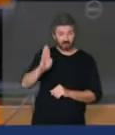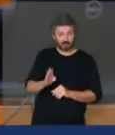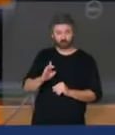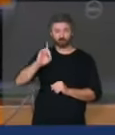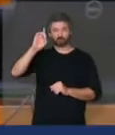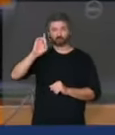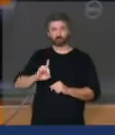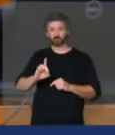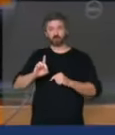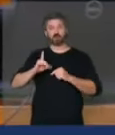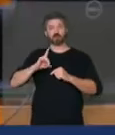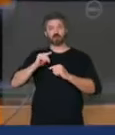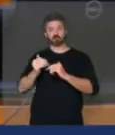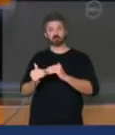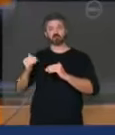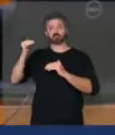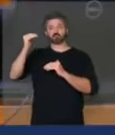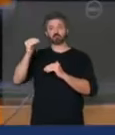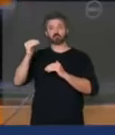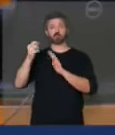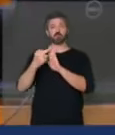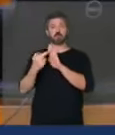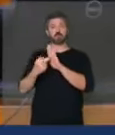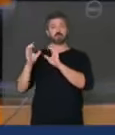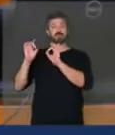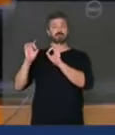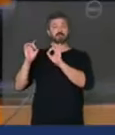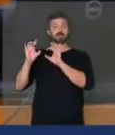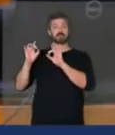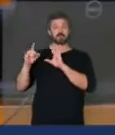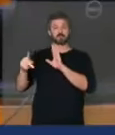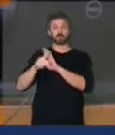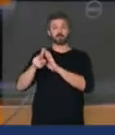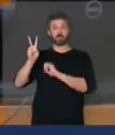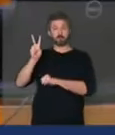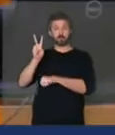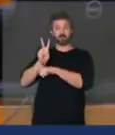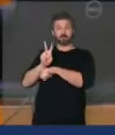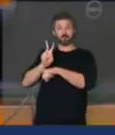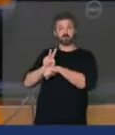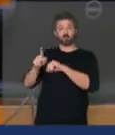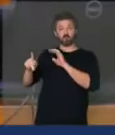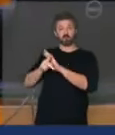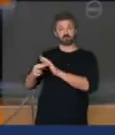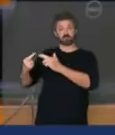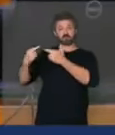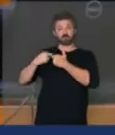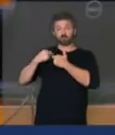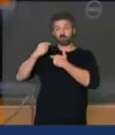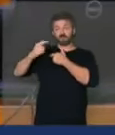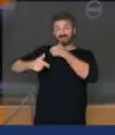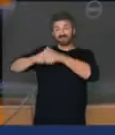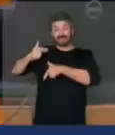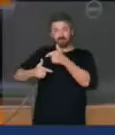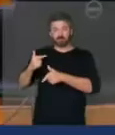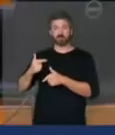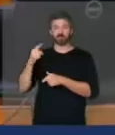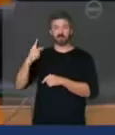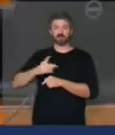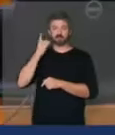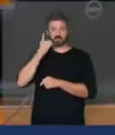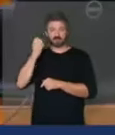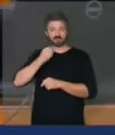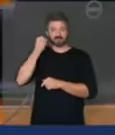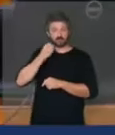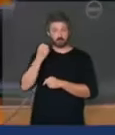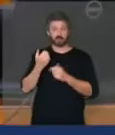direito evolui para uma condição especial de proteção do próprio mandato e de seu exercício.